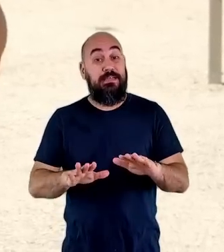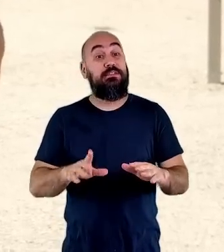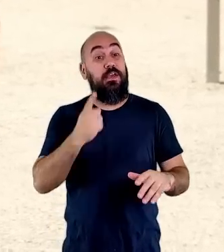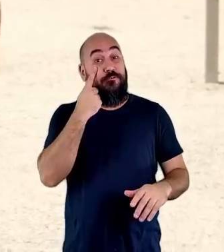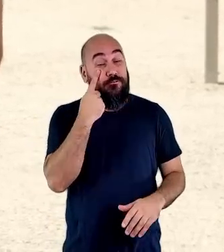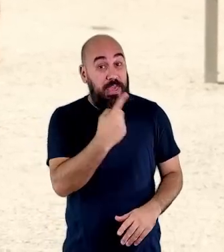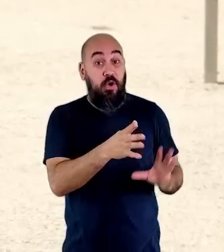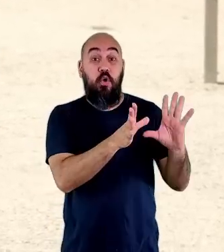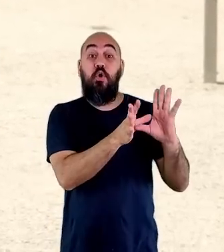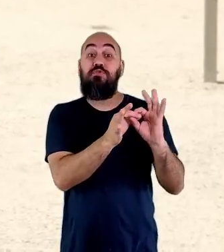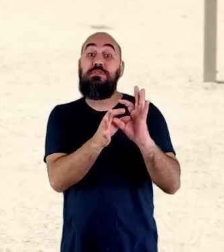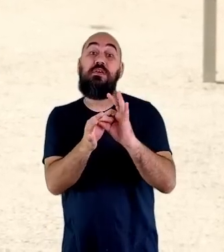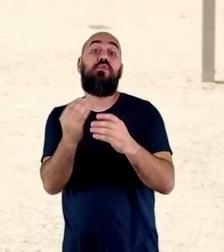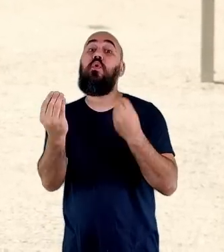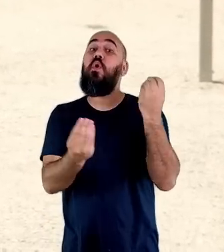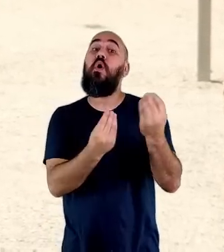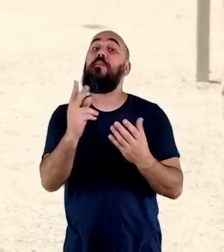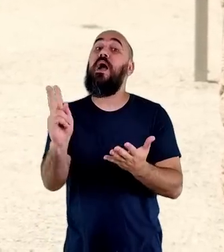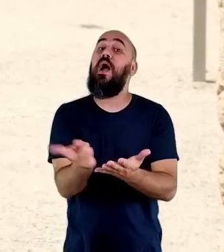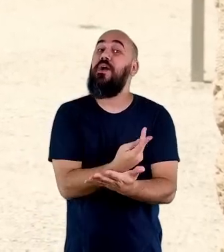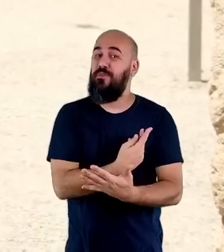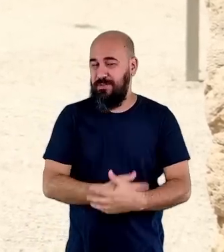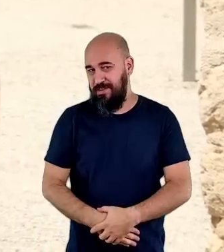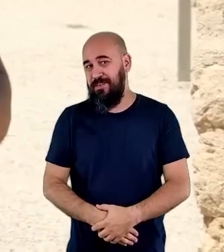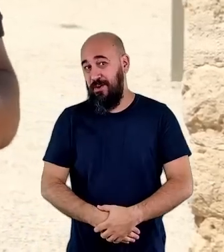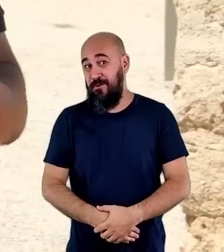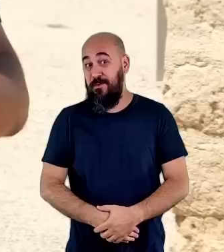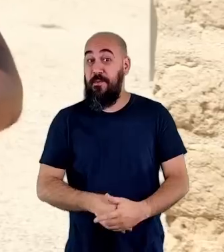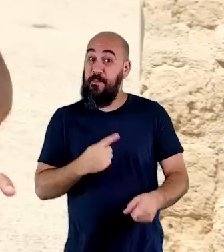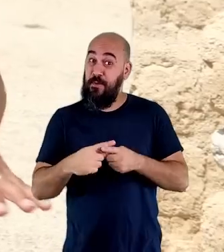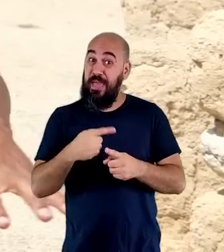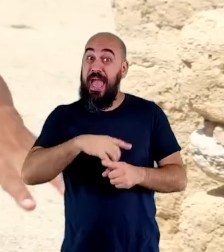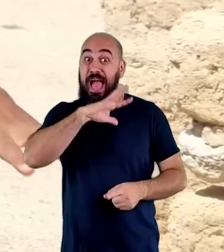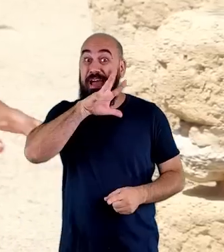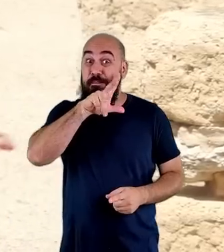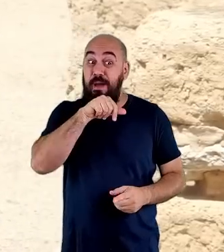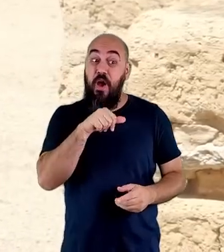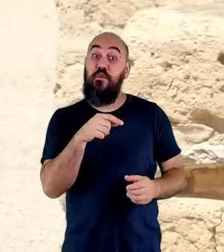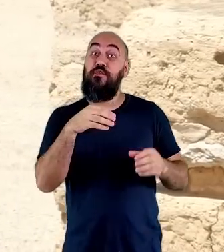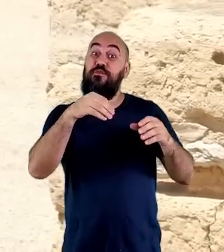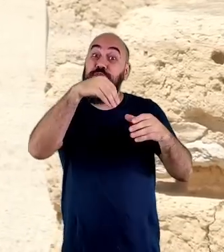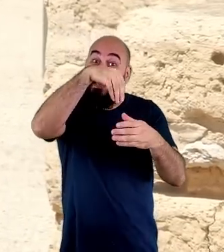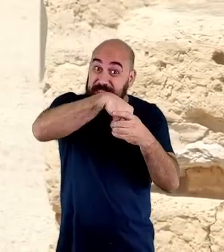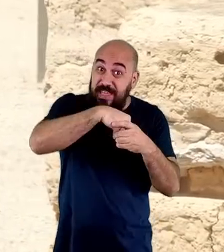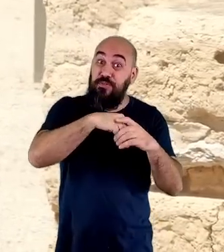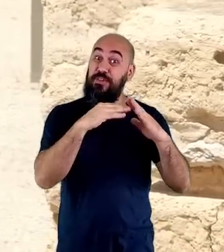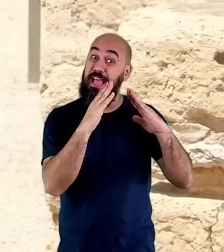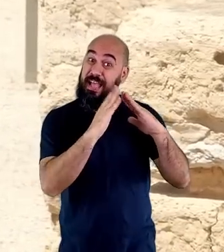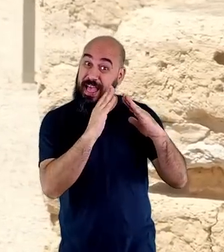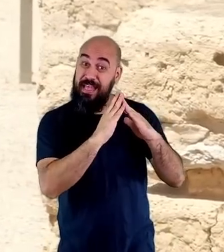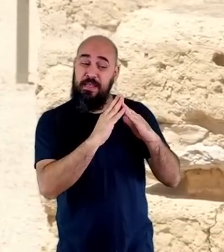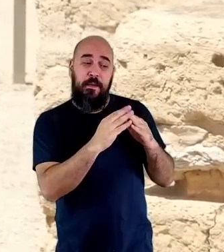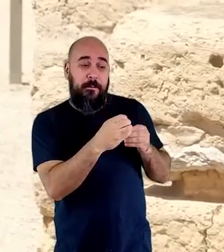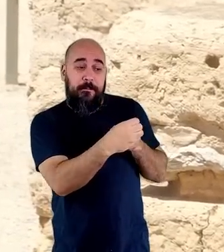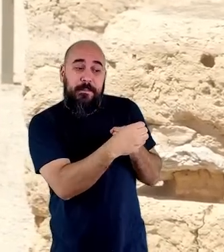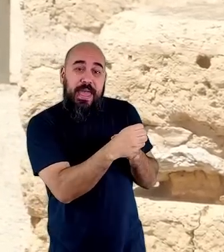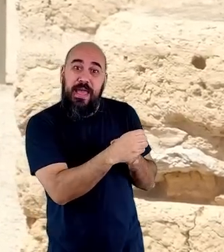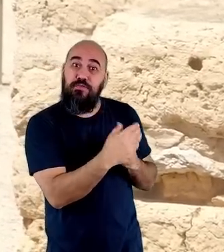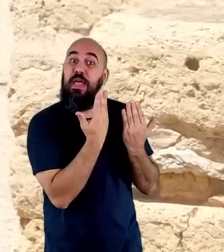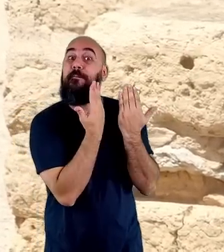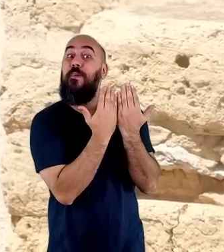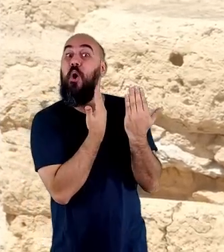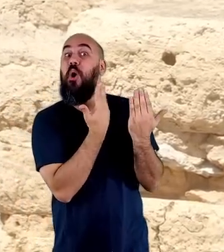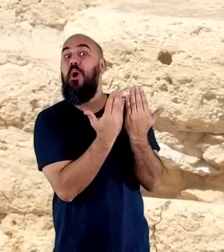aquilo pode ter acontecido. Agora, normalmente, essa parte de baixo da casa aqui não era a parte